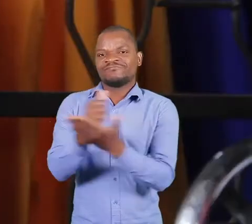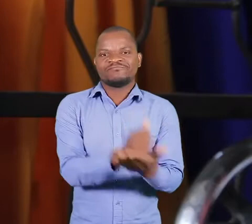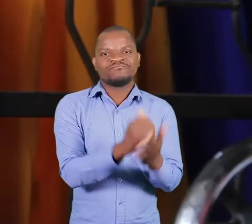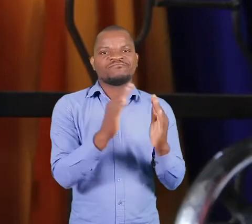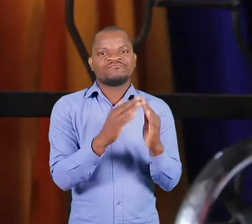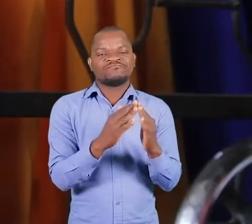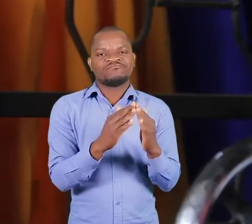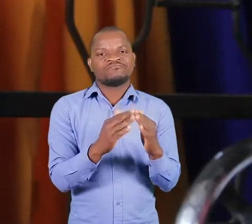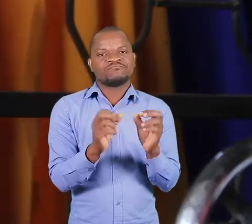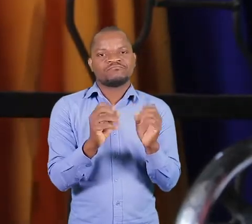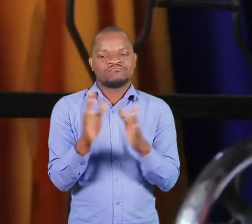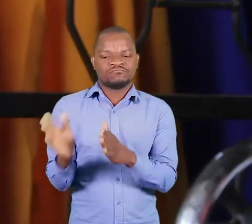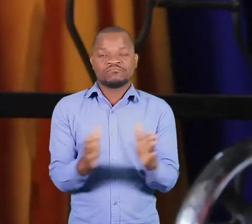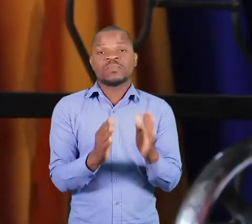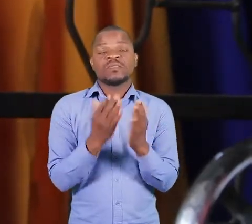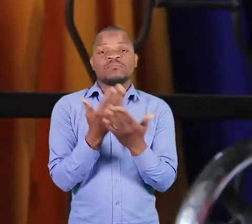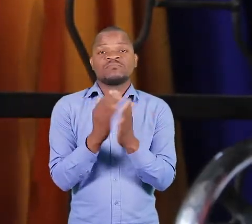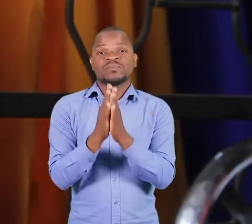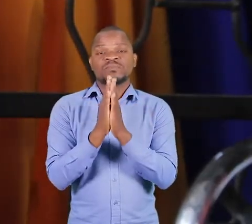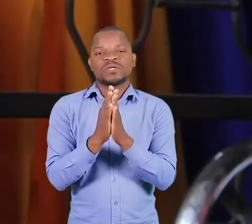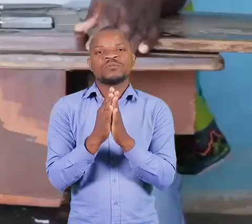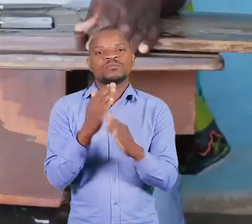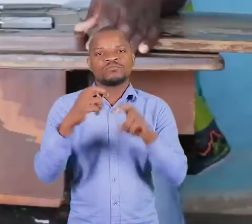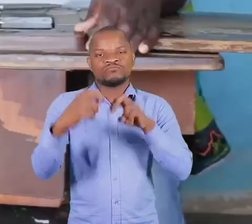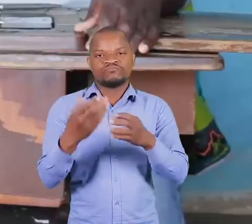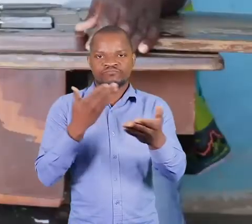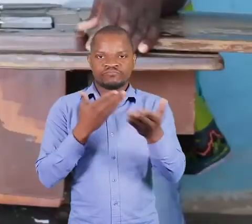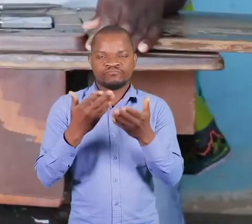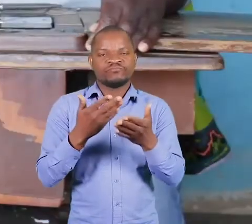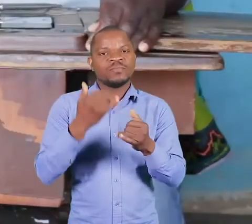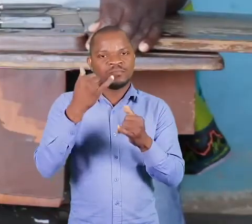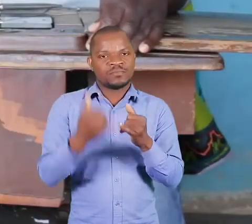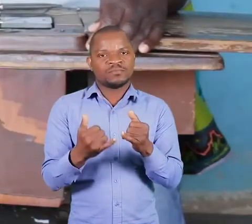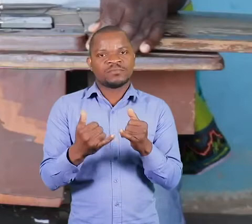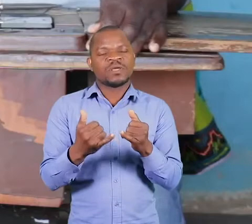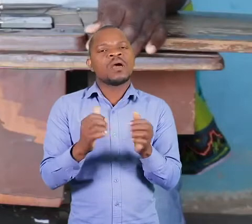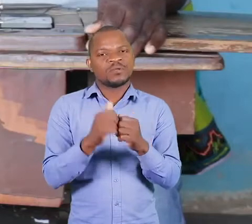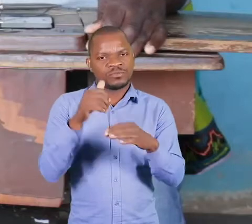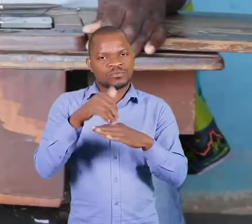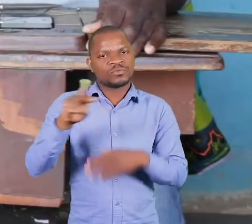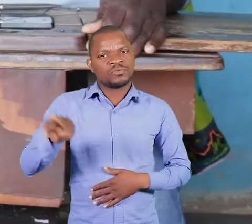Sim. Muito obrigada, Sr. Claudino, por esta conversa. Nós